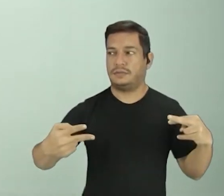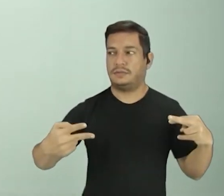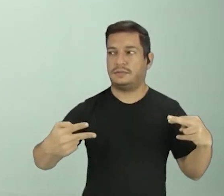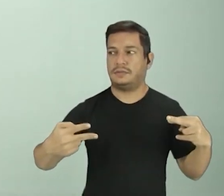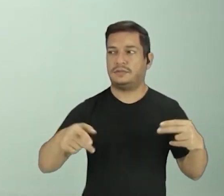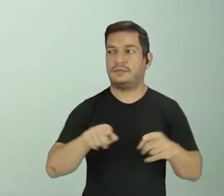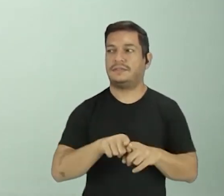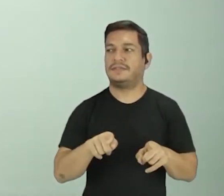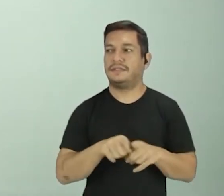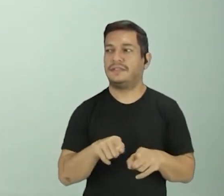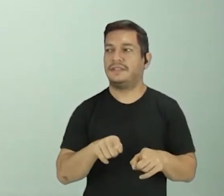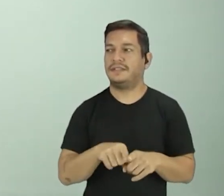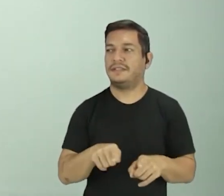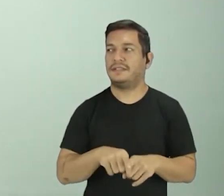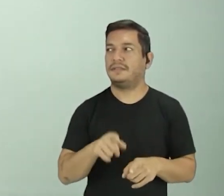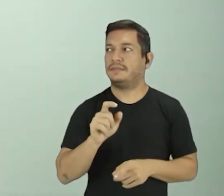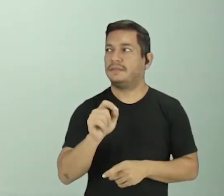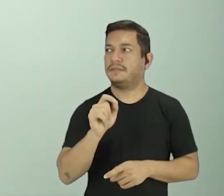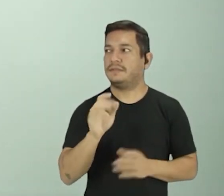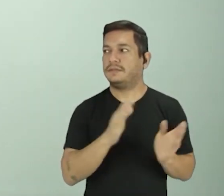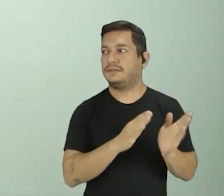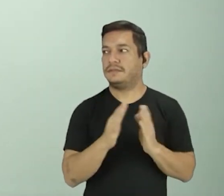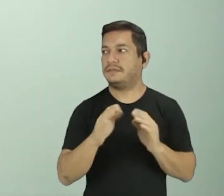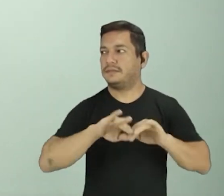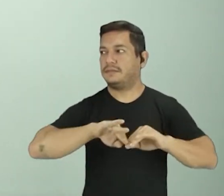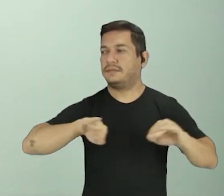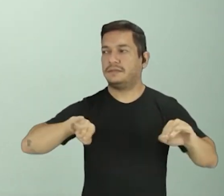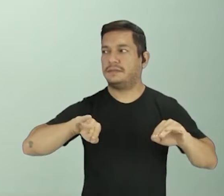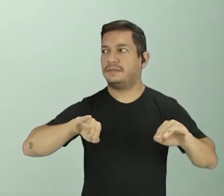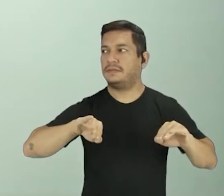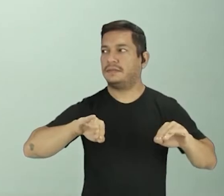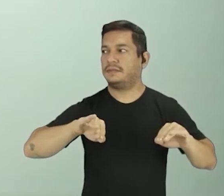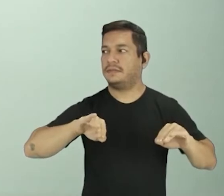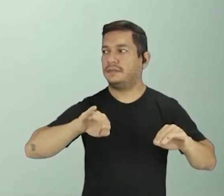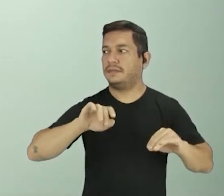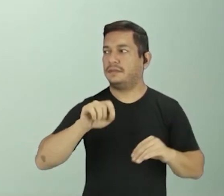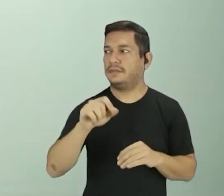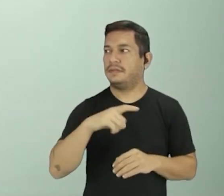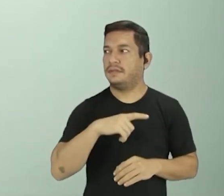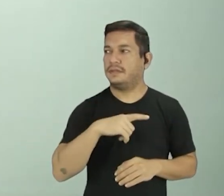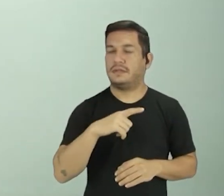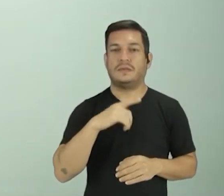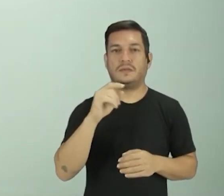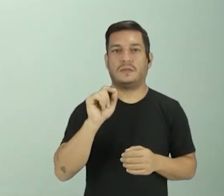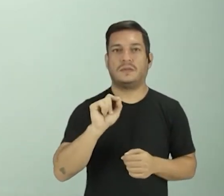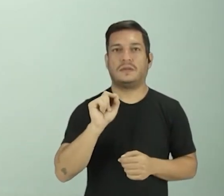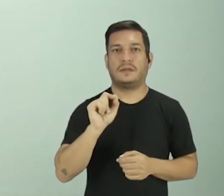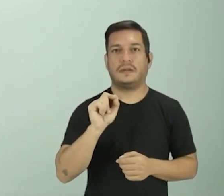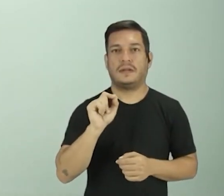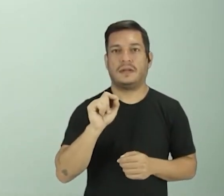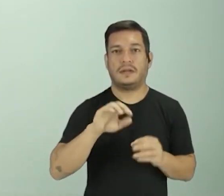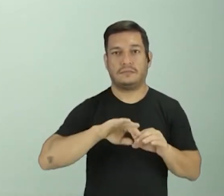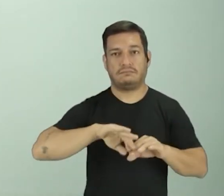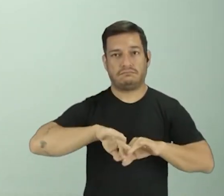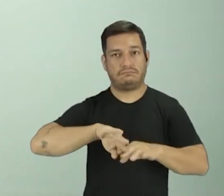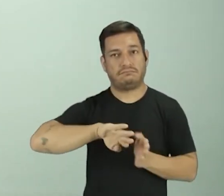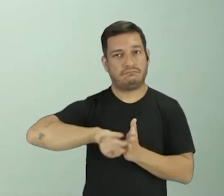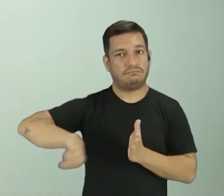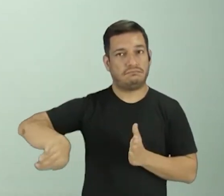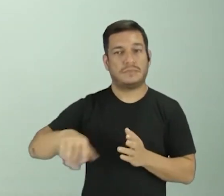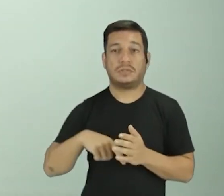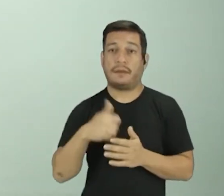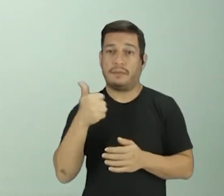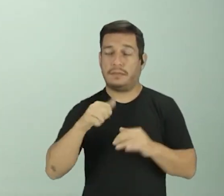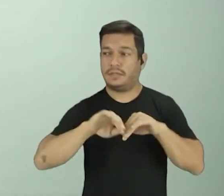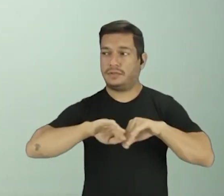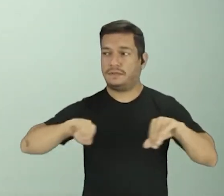material citoplasmático durante esse processo de divisão. Então, nós vamos ter um corpo que vai ser deixado de lado. Quando tiver a